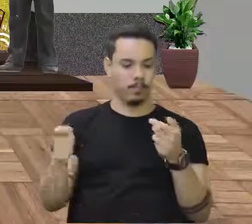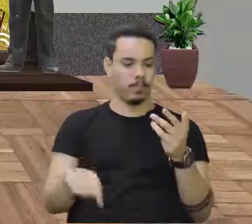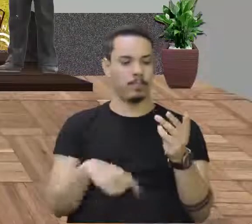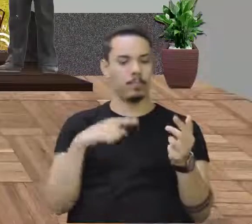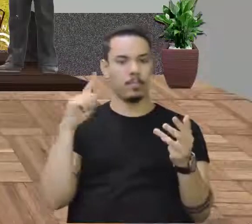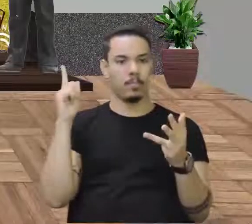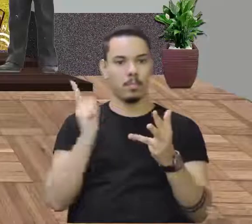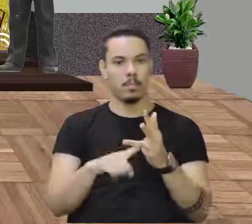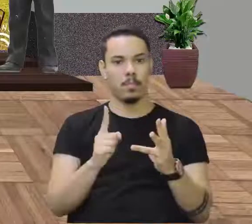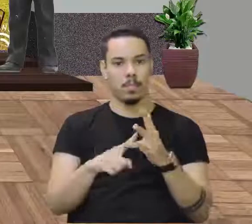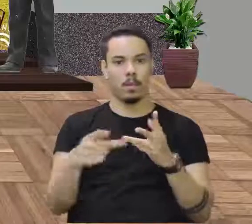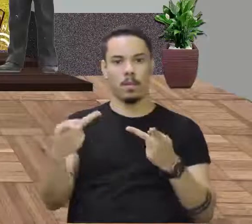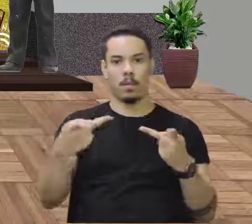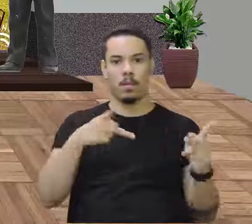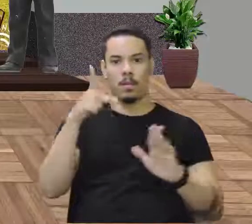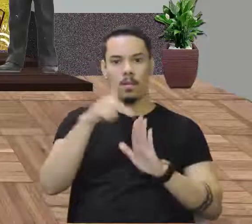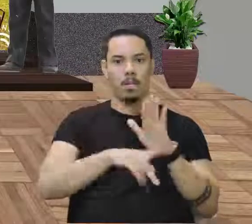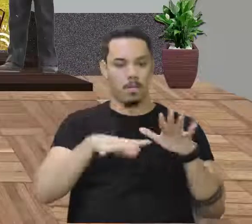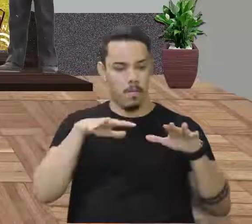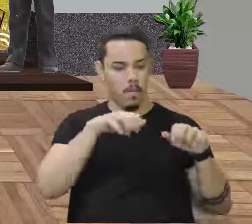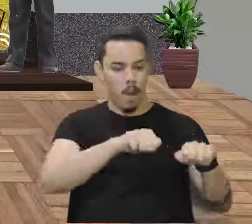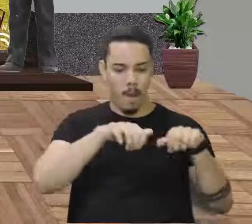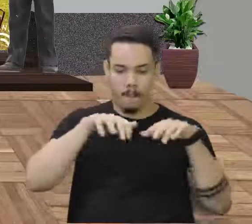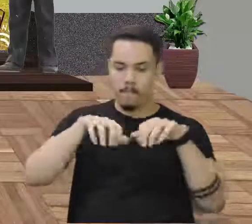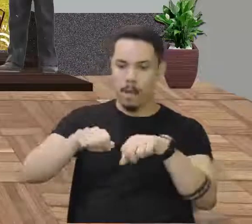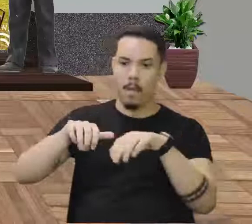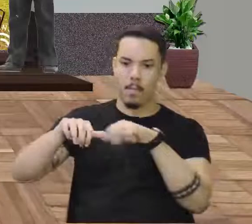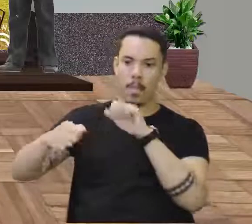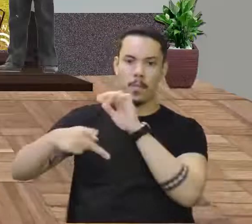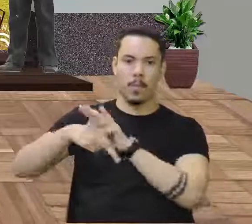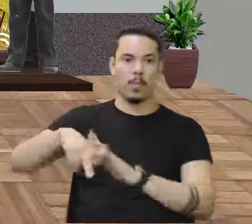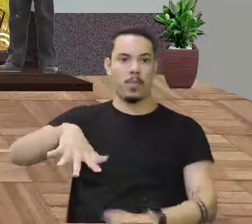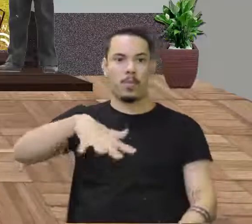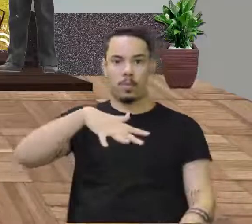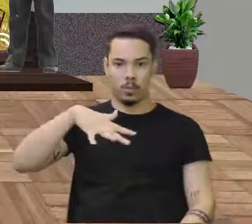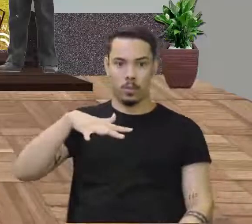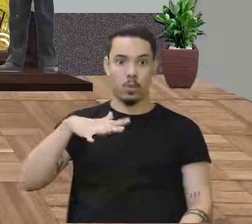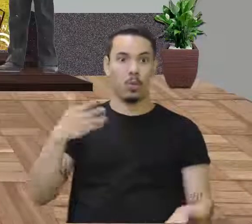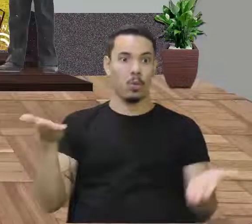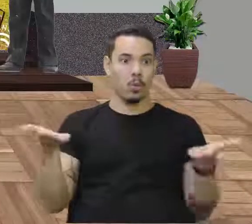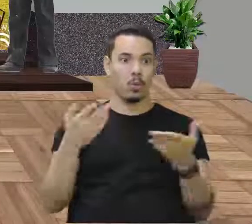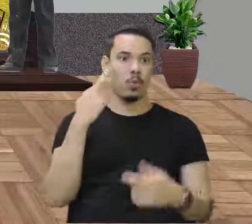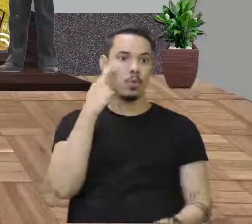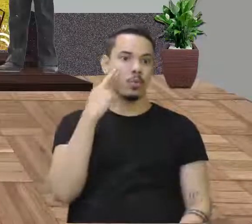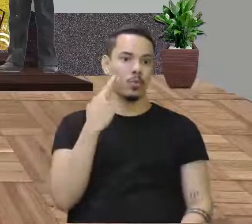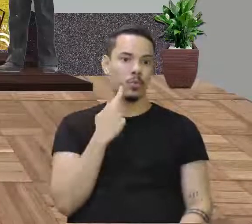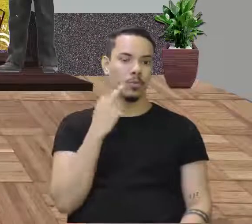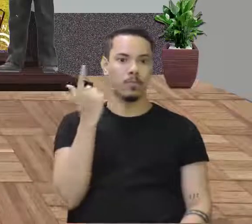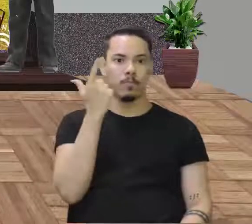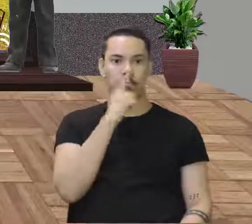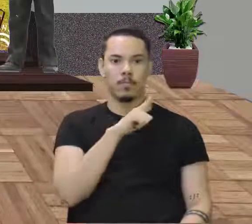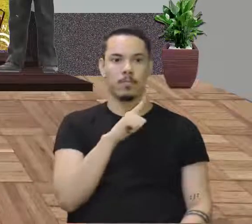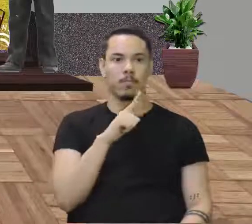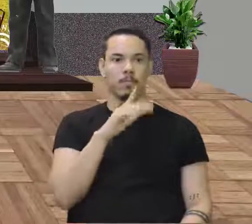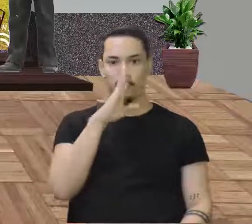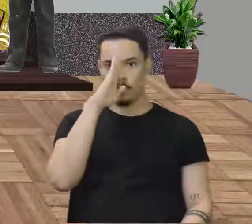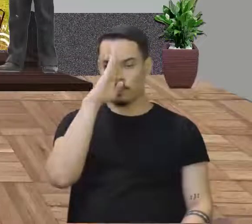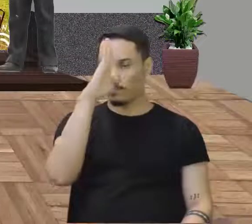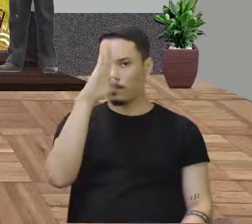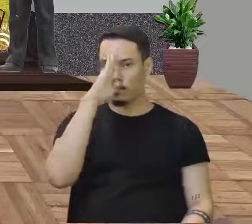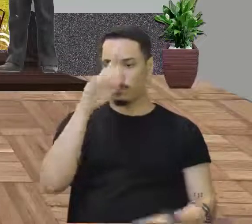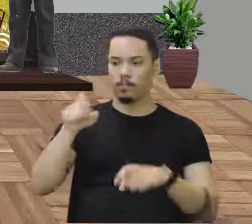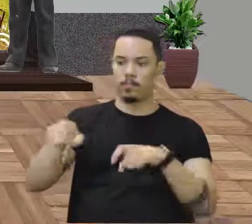os projetos de colonização dessa região e hoje Rondônia se torna esse grande celeiro